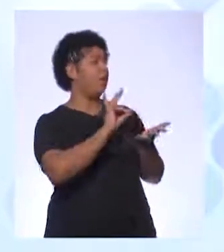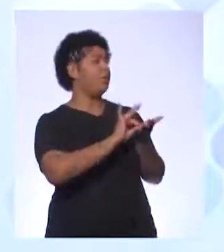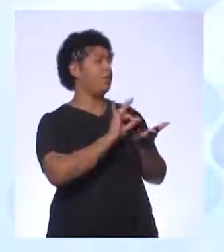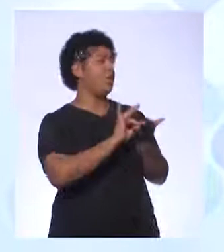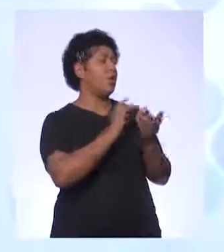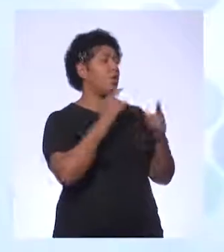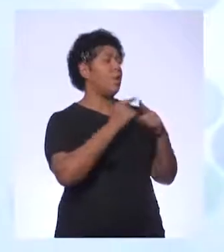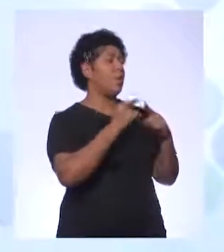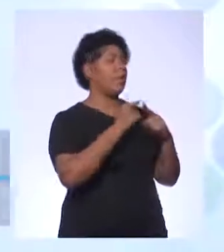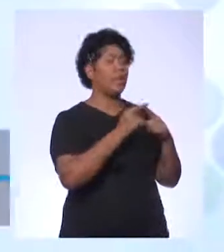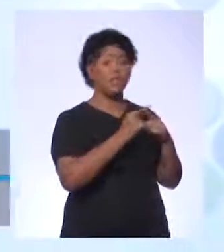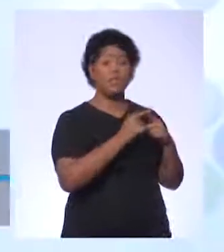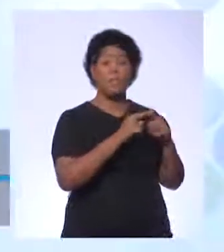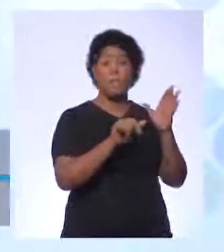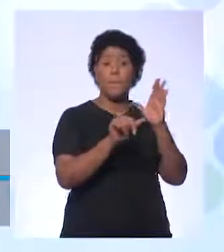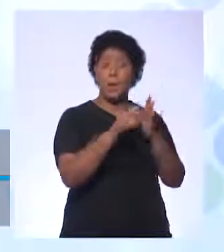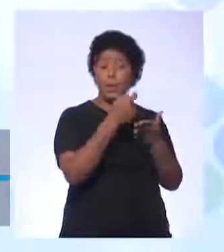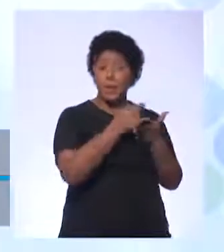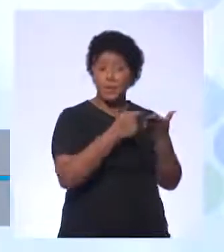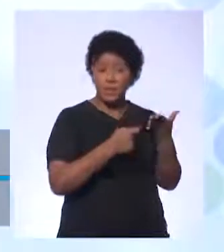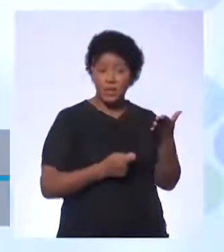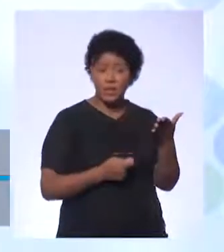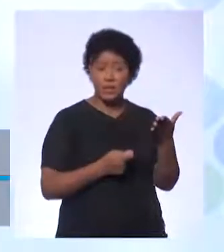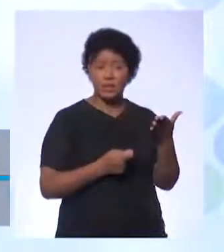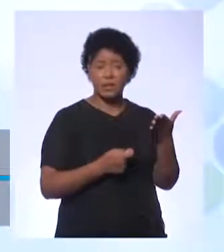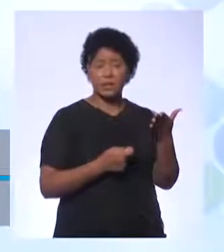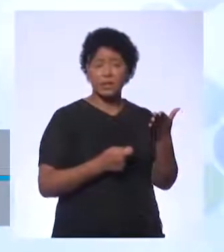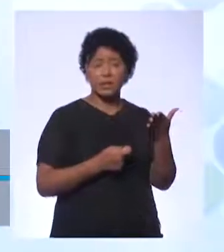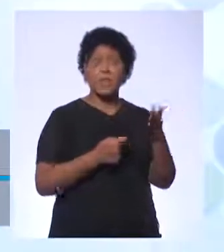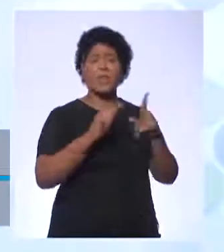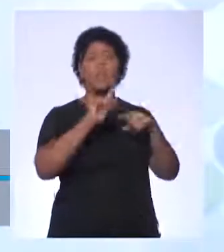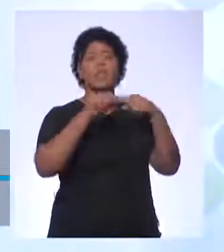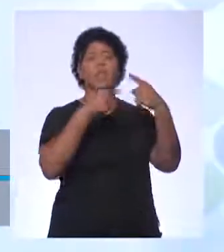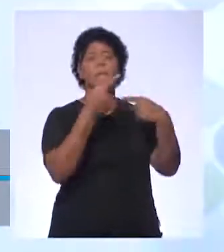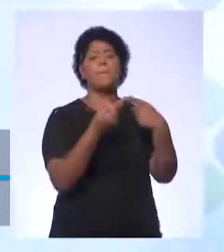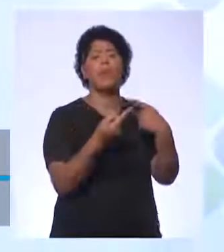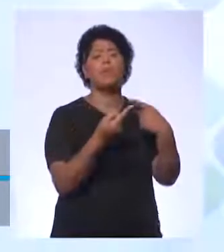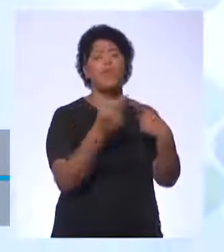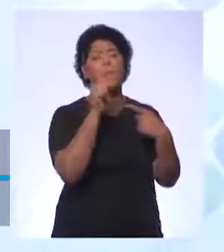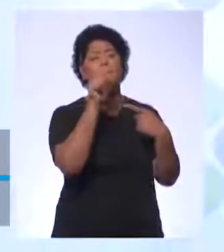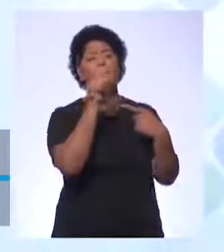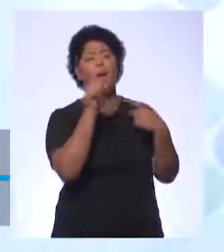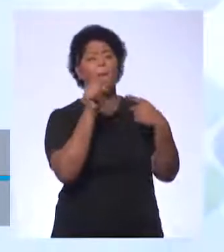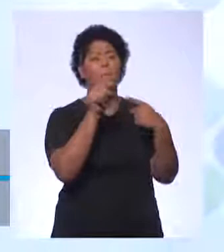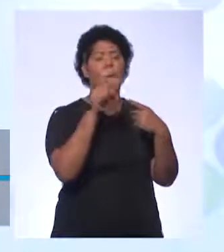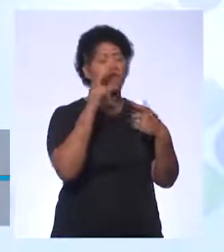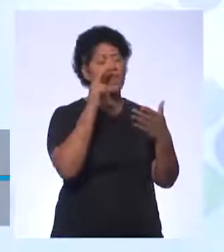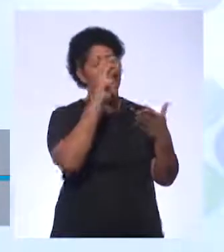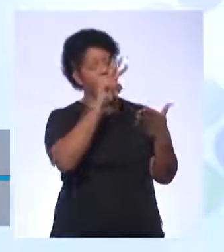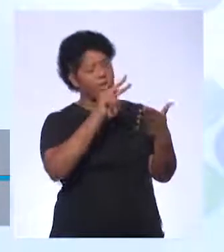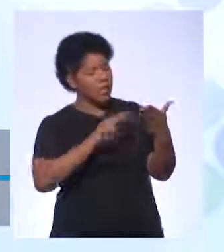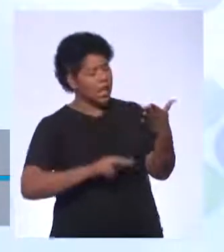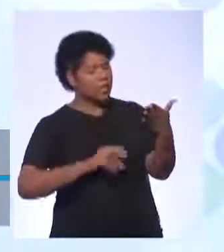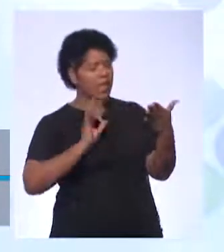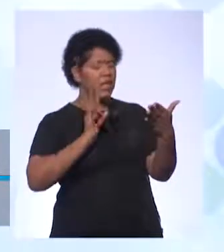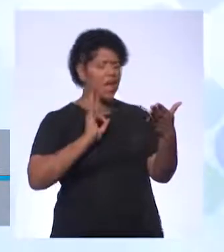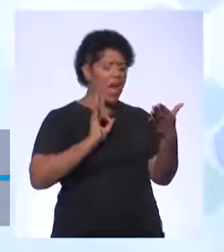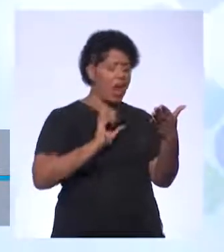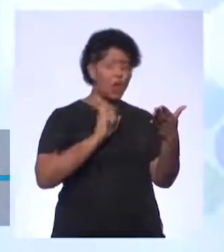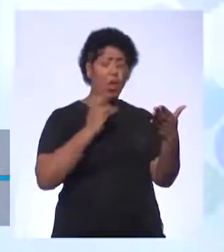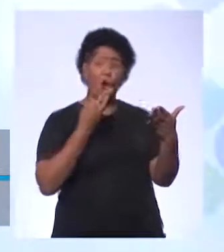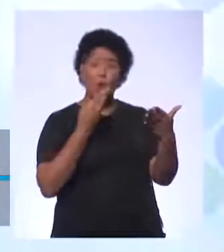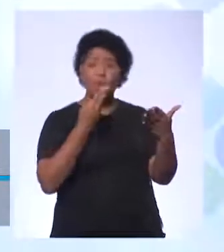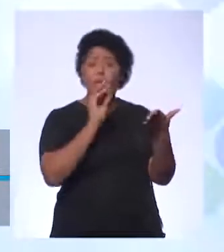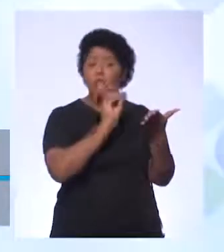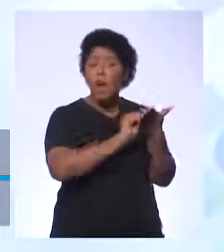fez primeira parte escrita, vamos lá, aí você depois vai ticar, vai conferir se você checou cada item.